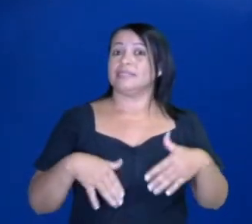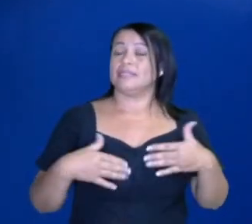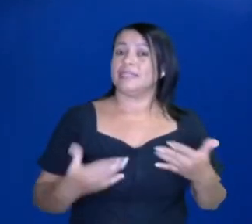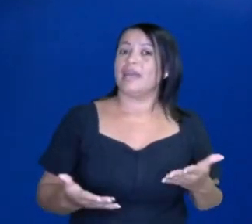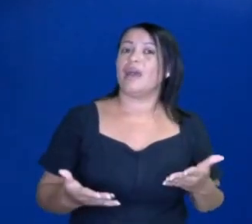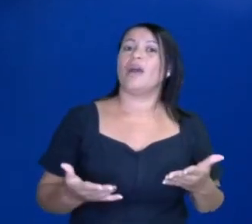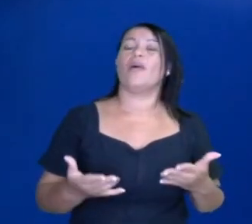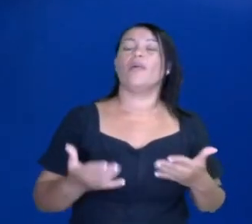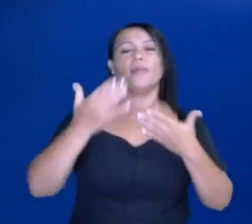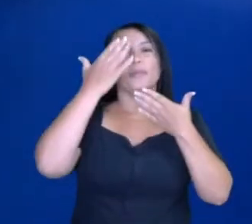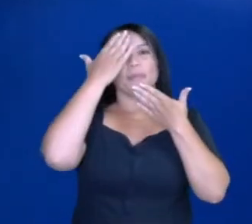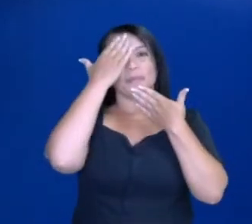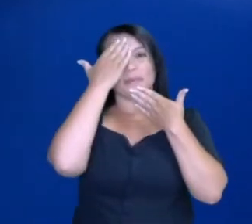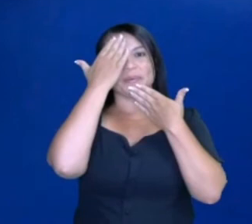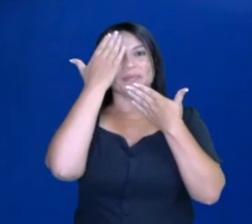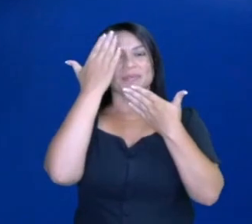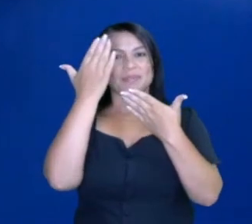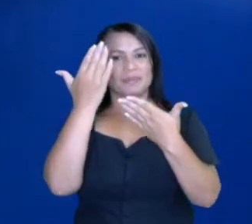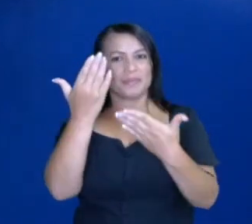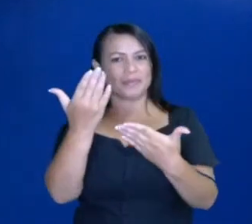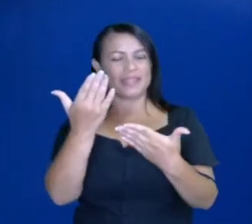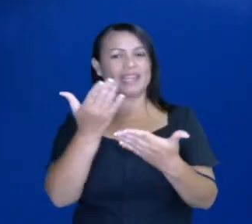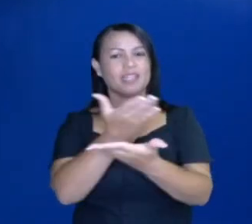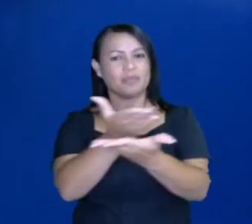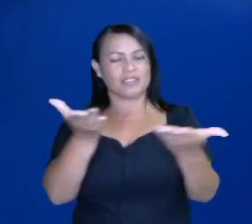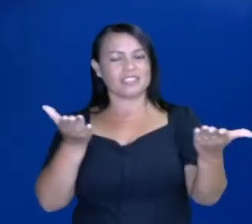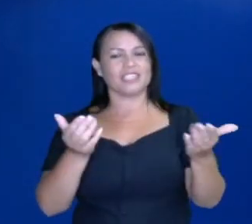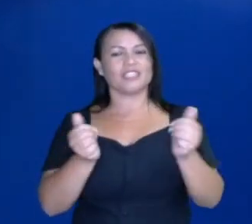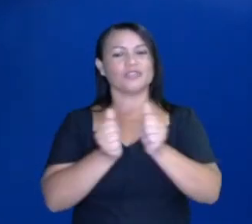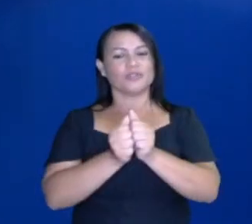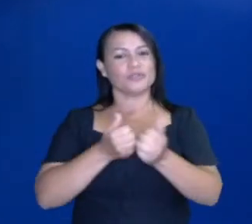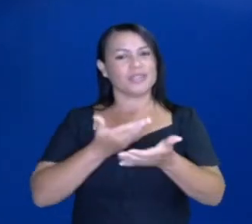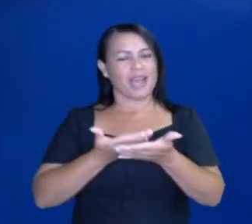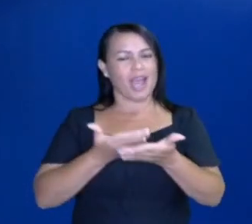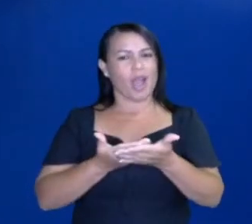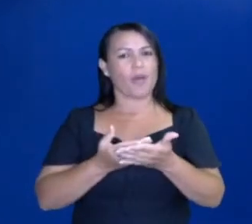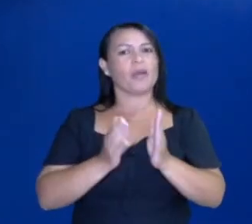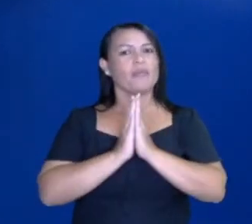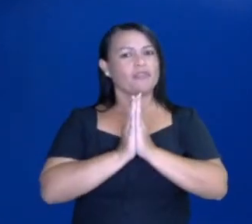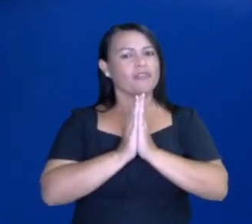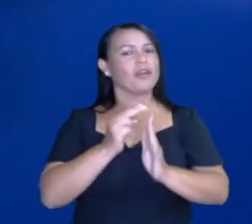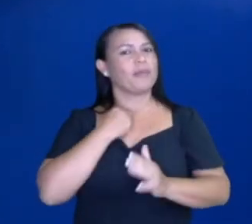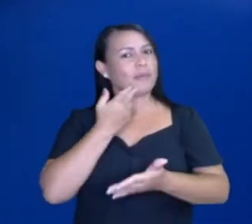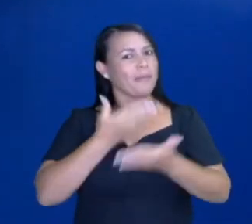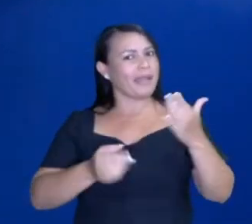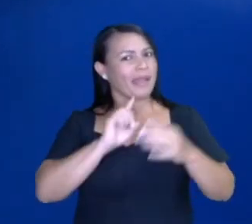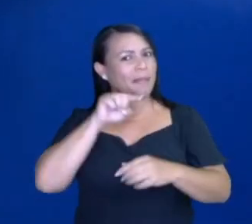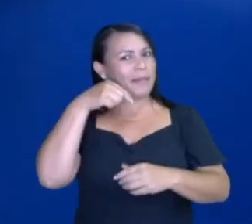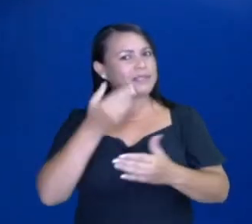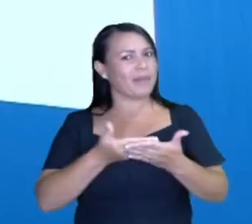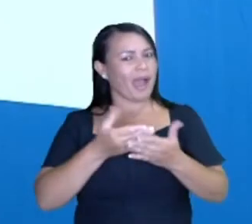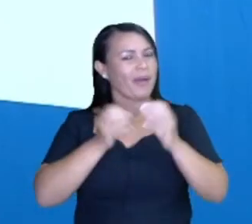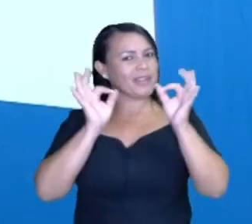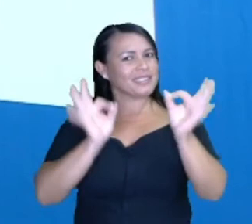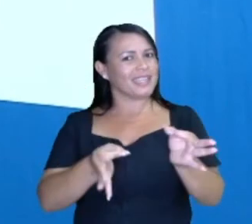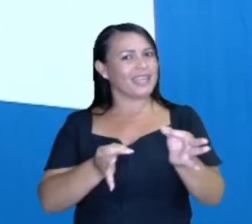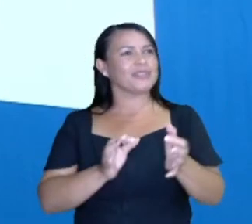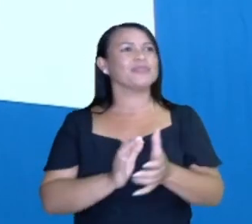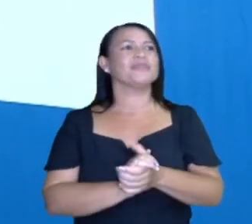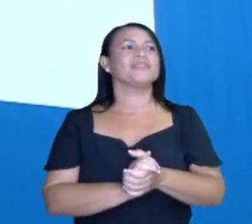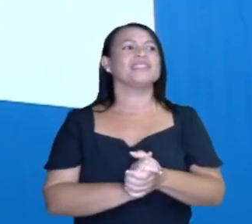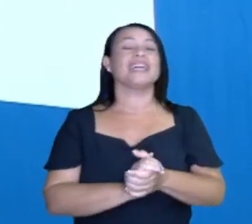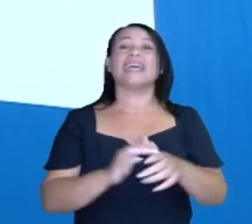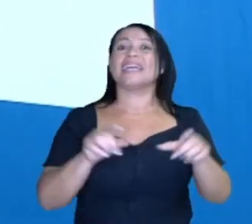pessoal, thank you. Obrigado por estarem aqui nessa aula. E não vamos perder a próxima aula, tá certo? E